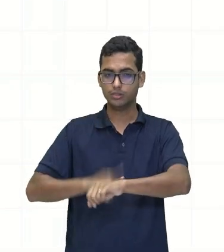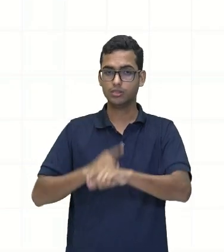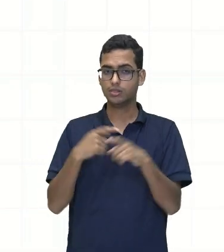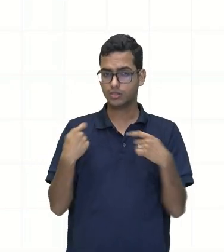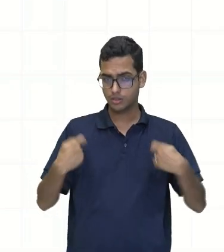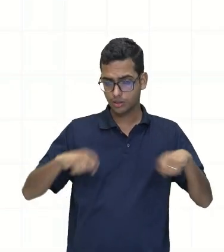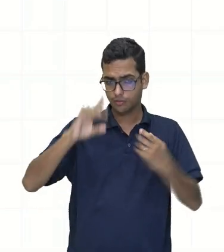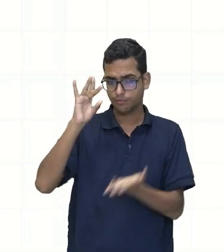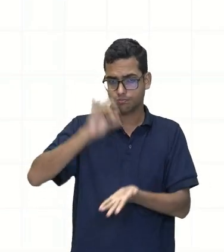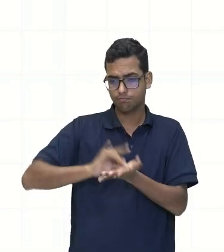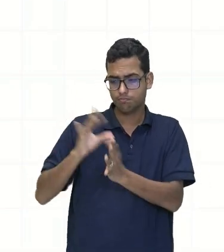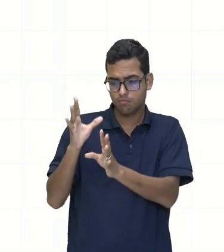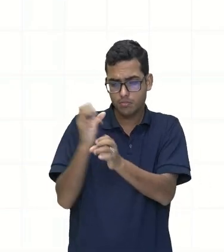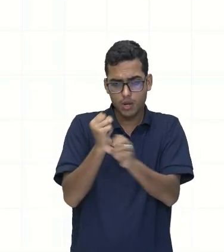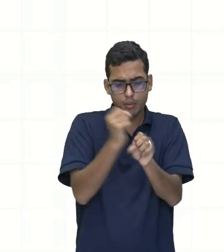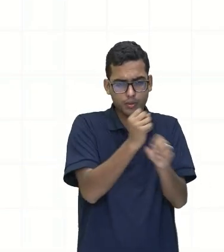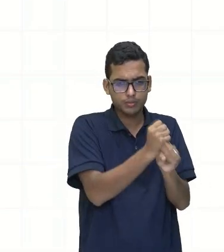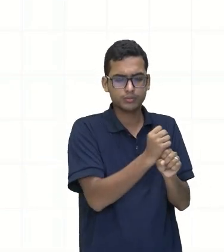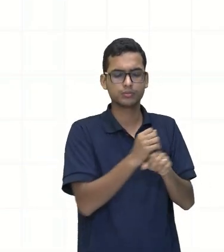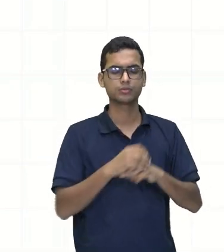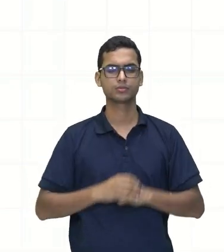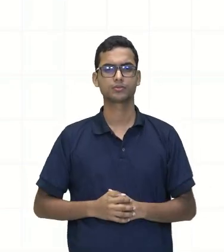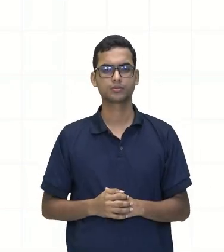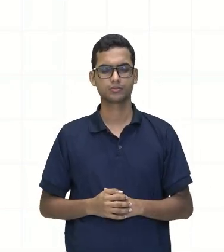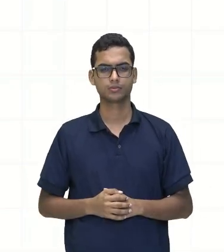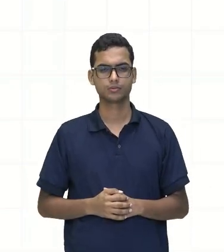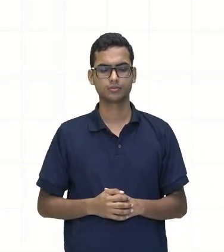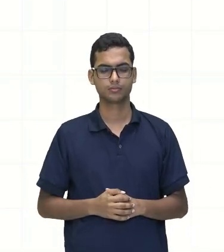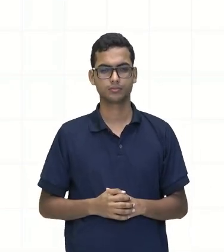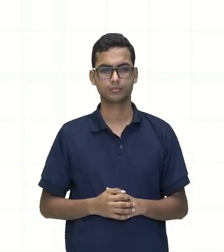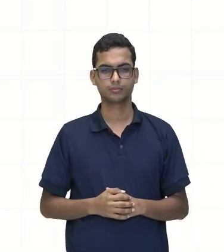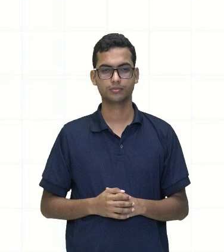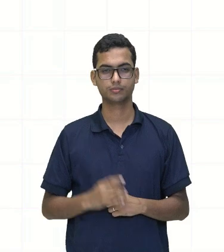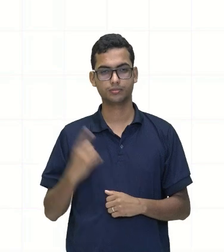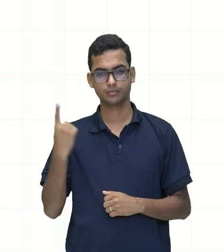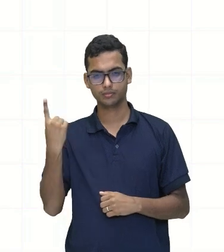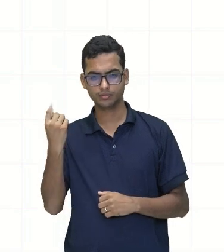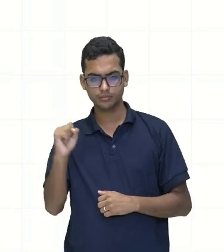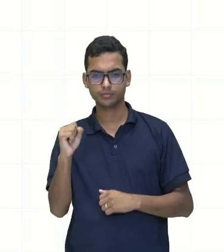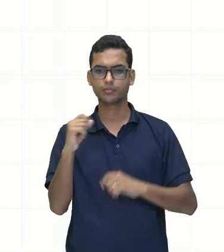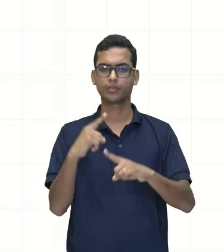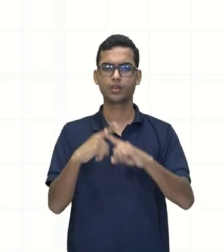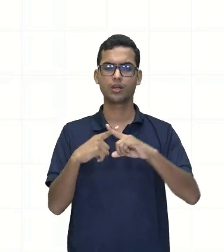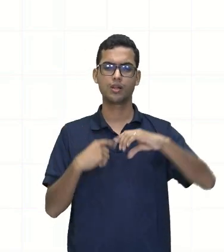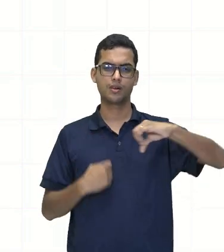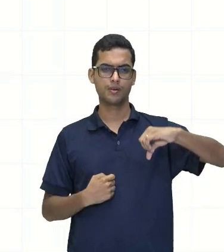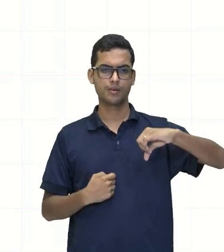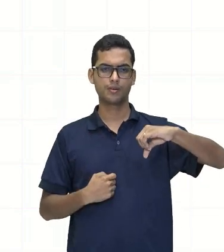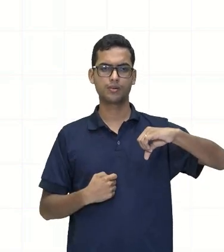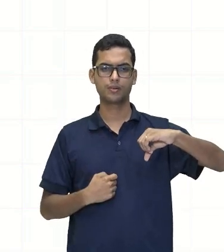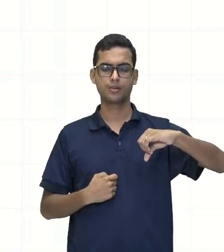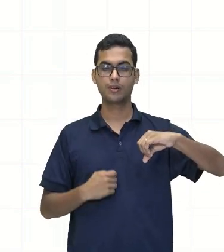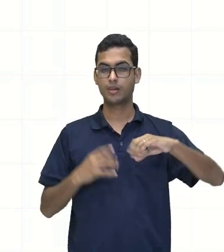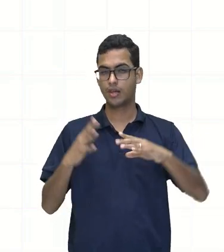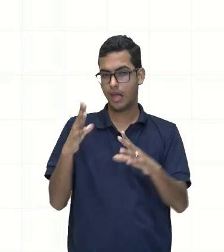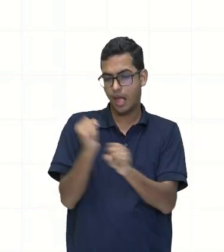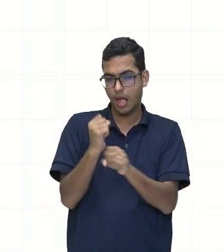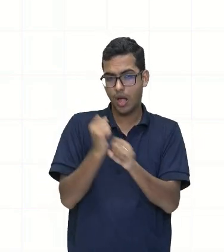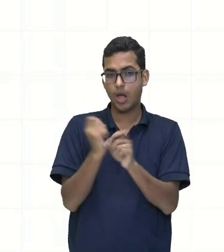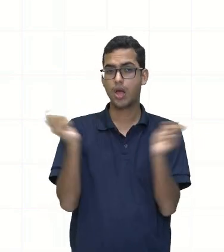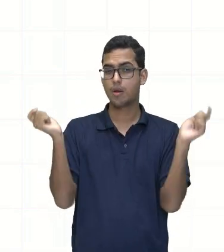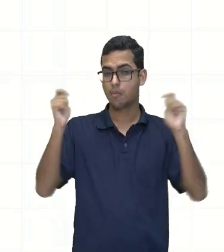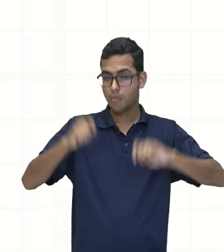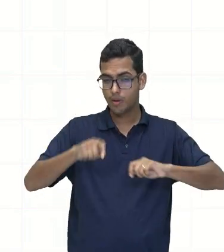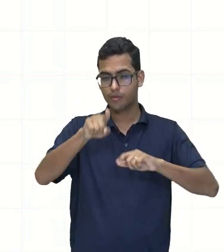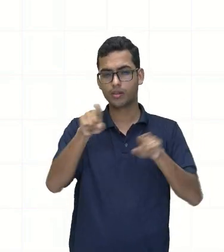né? Aqui do 18 vezes 9, eram os únicos cálculos que você pode perder